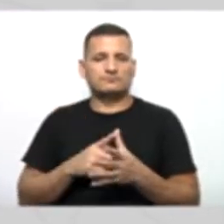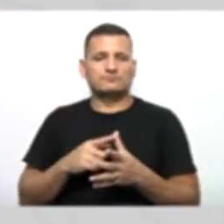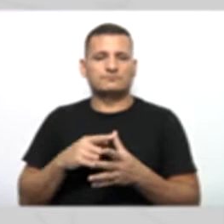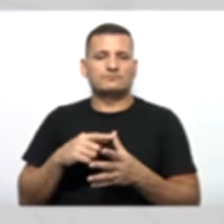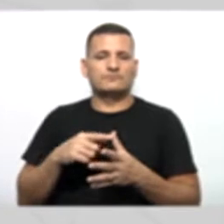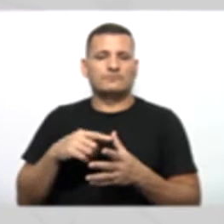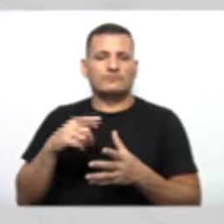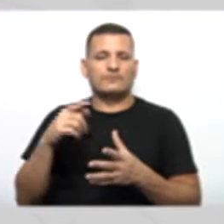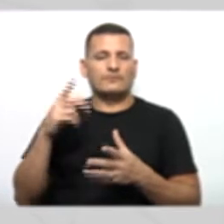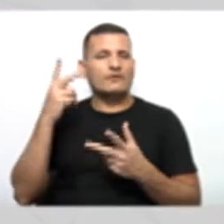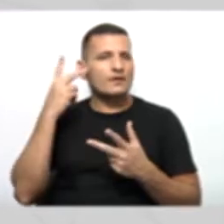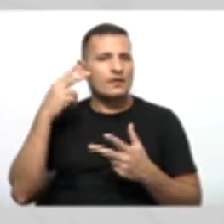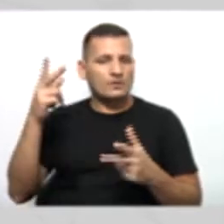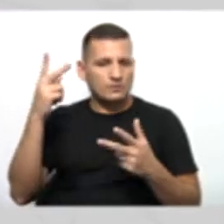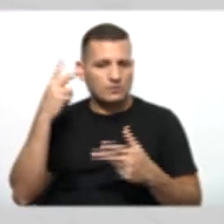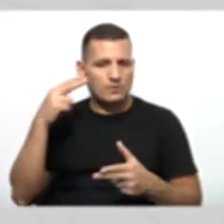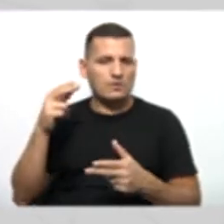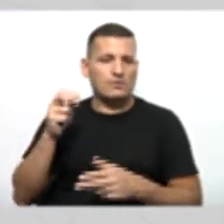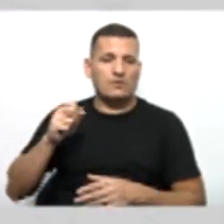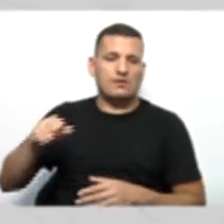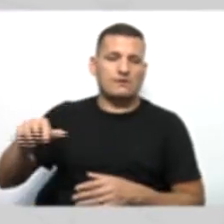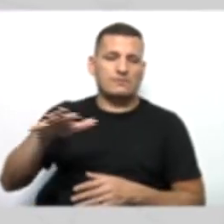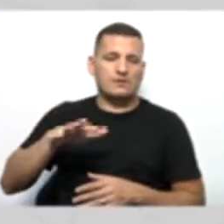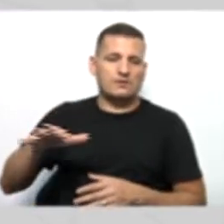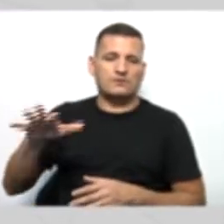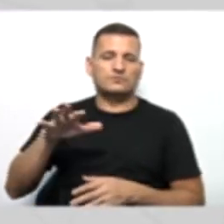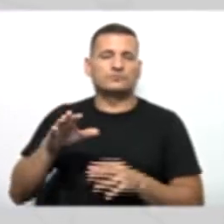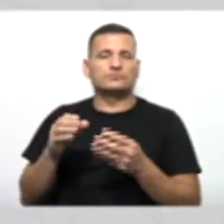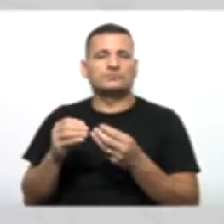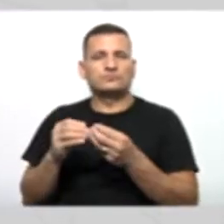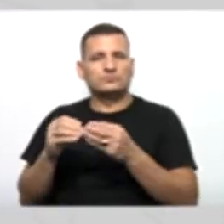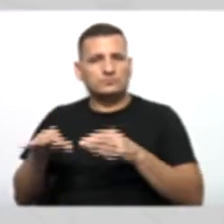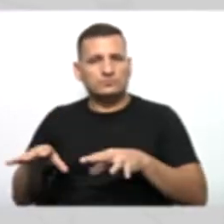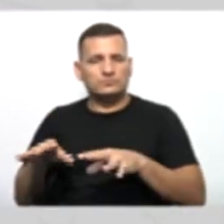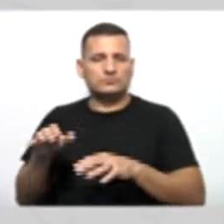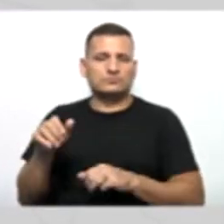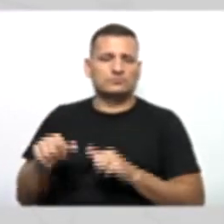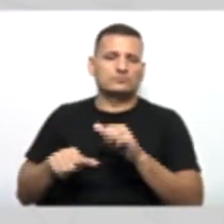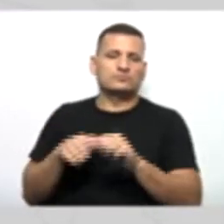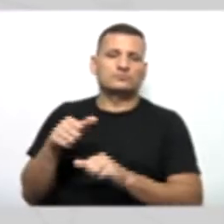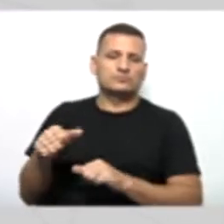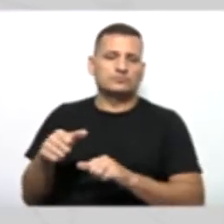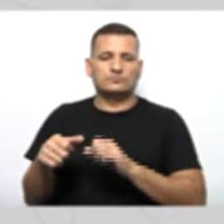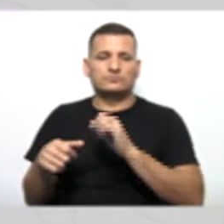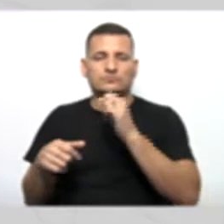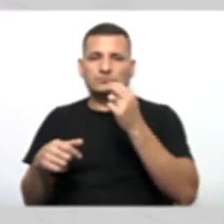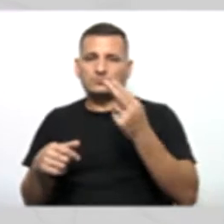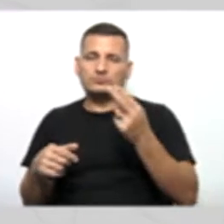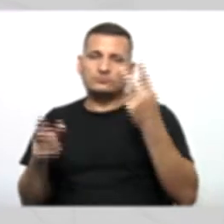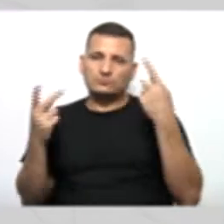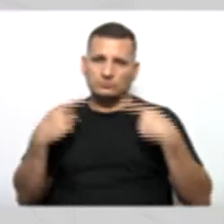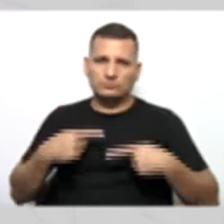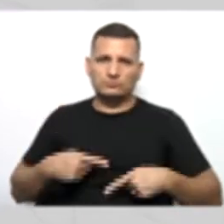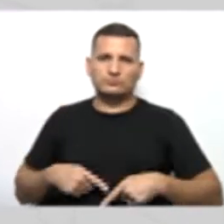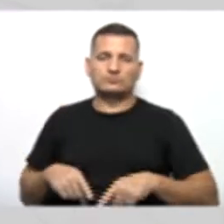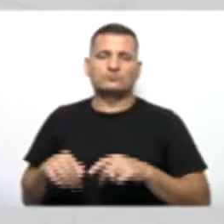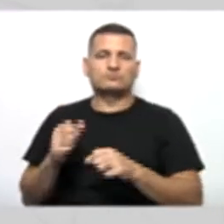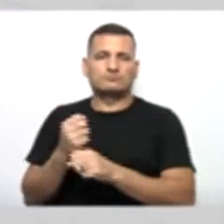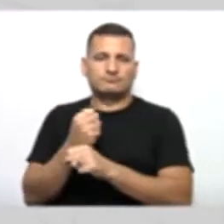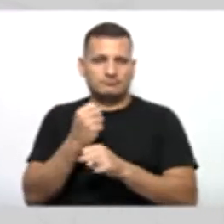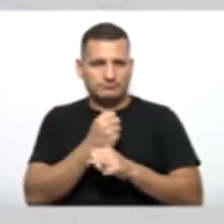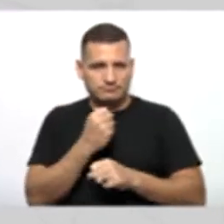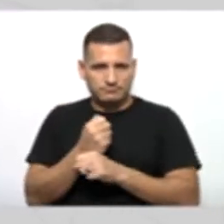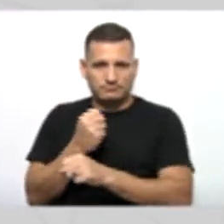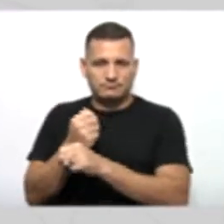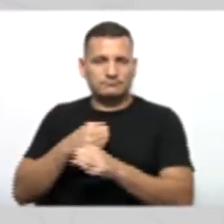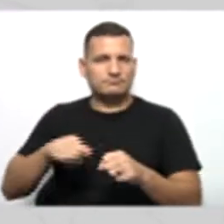alterado, destruído ou construído pelo homem, como áreas urbanas, industriais